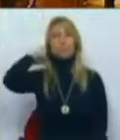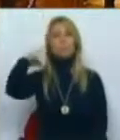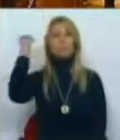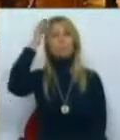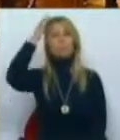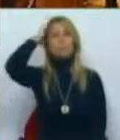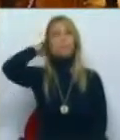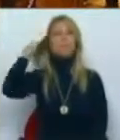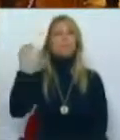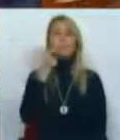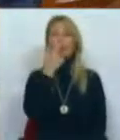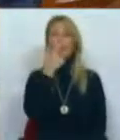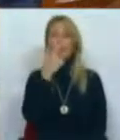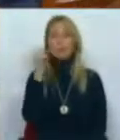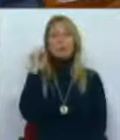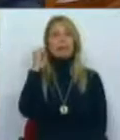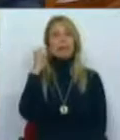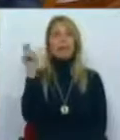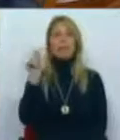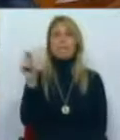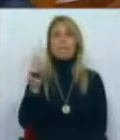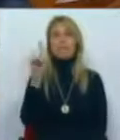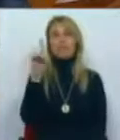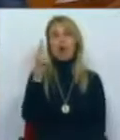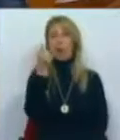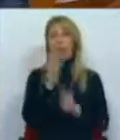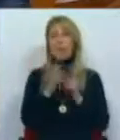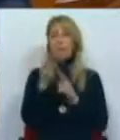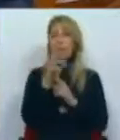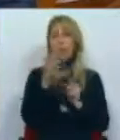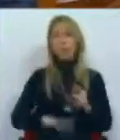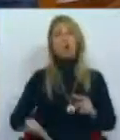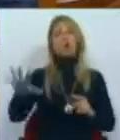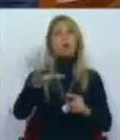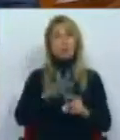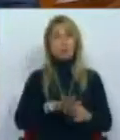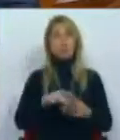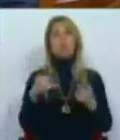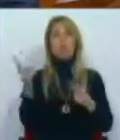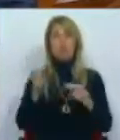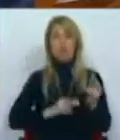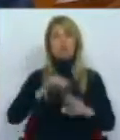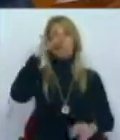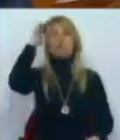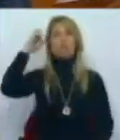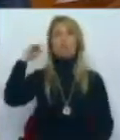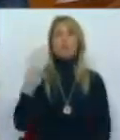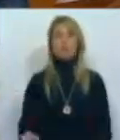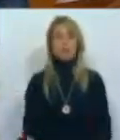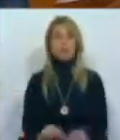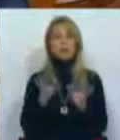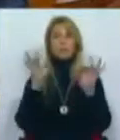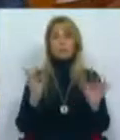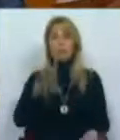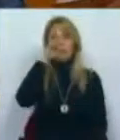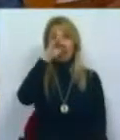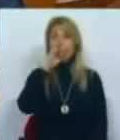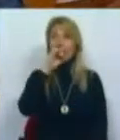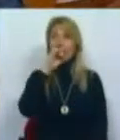Um pouco mais de 6 meses, numa conjuntura financeira especialmente difícil, como não há